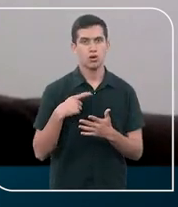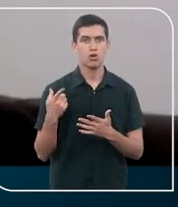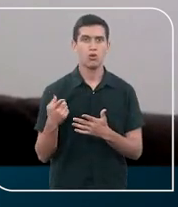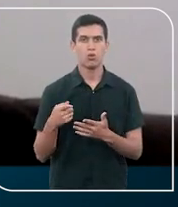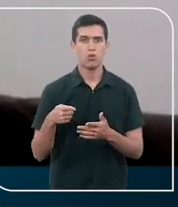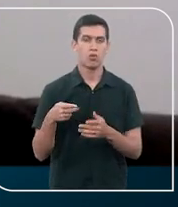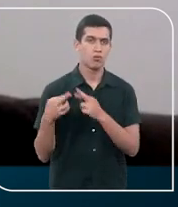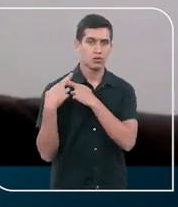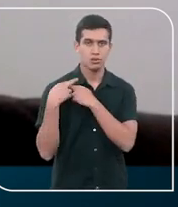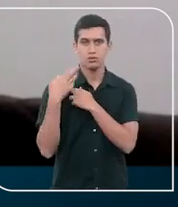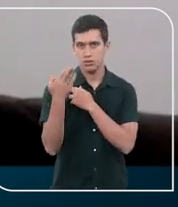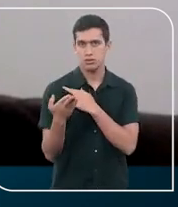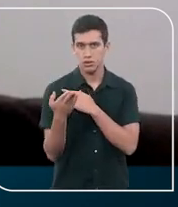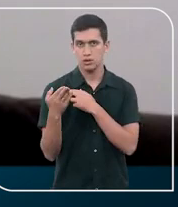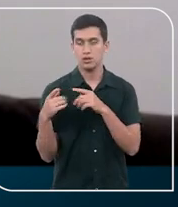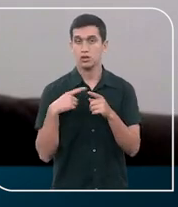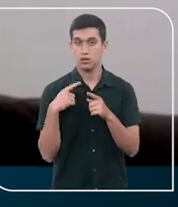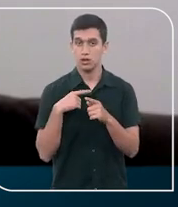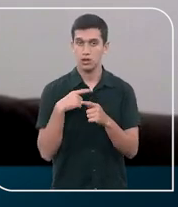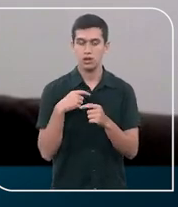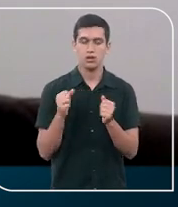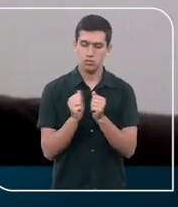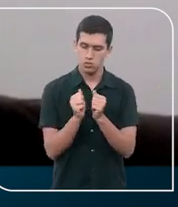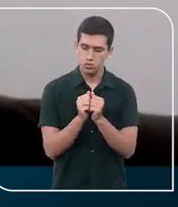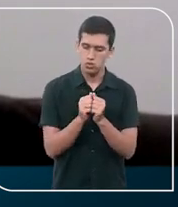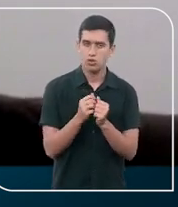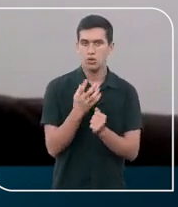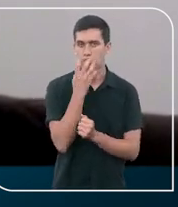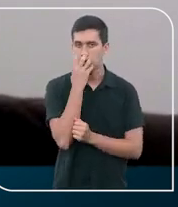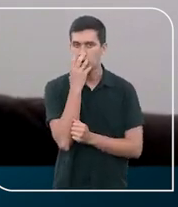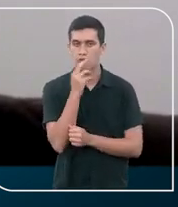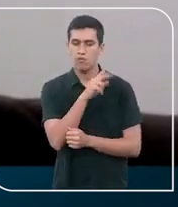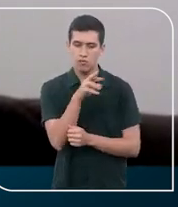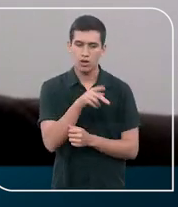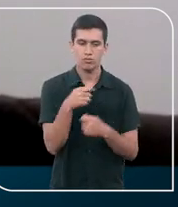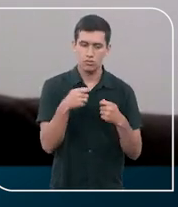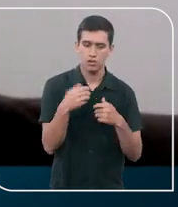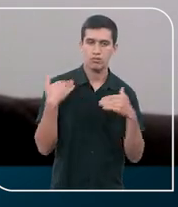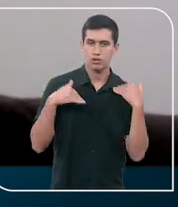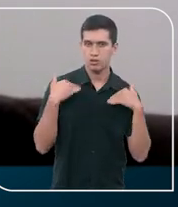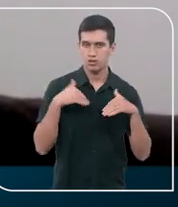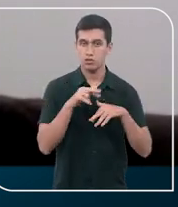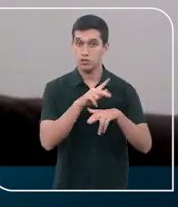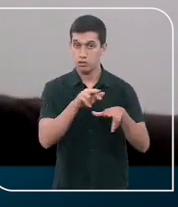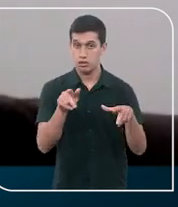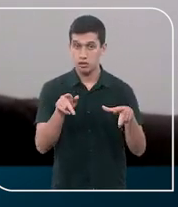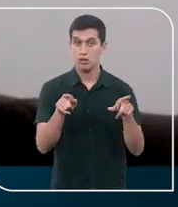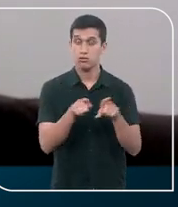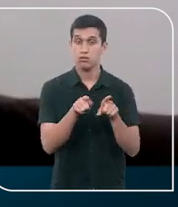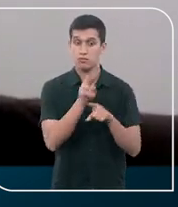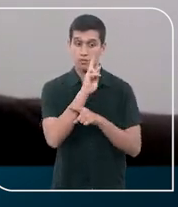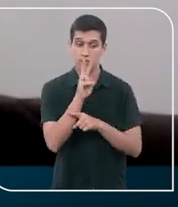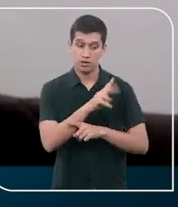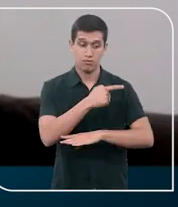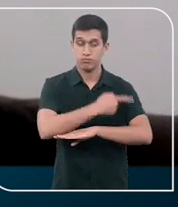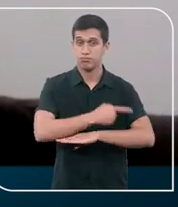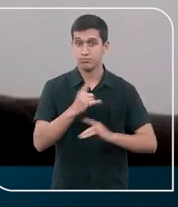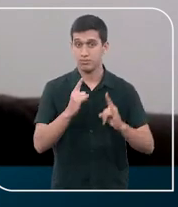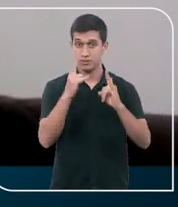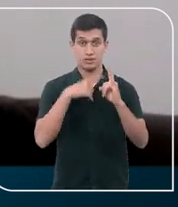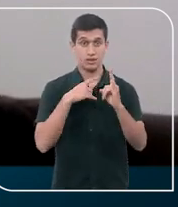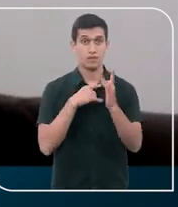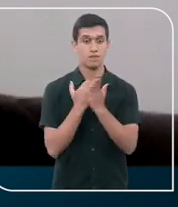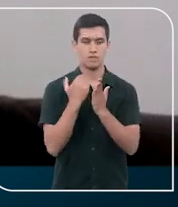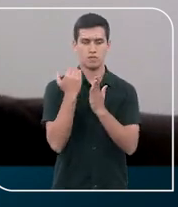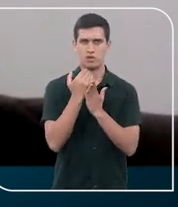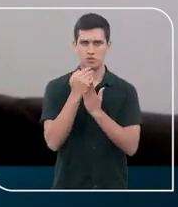e ser obrigado aqueles condôminos também carregarem. E temos vários precedentes também, percebendo que existe aí um excesso, um abuso de direito,